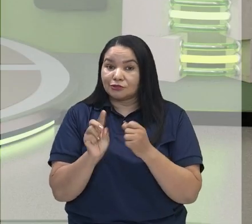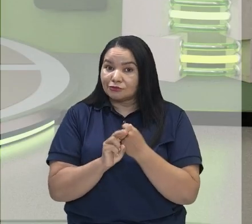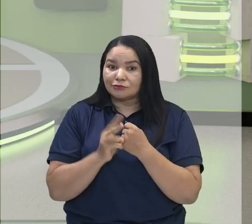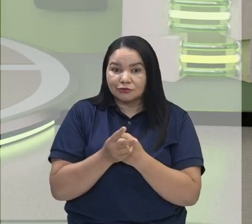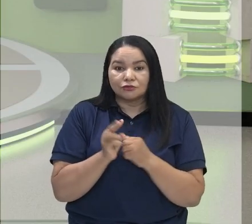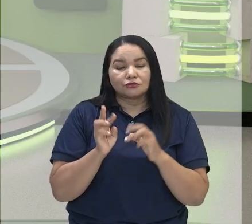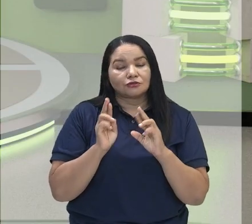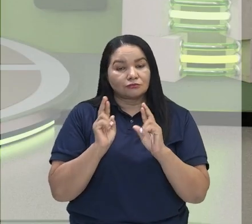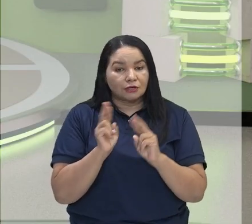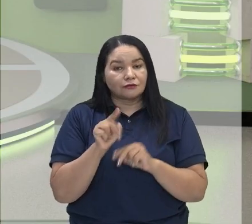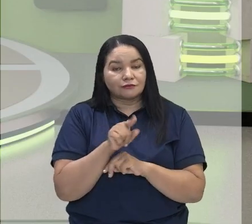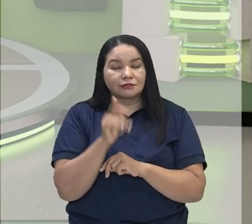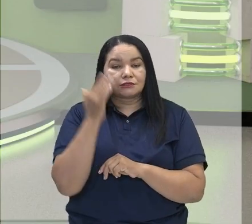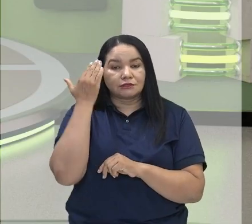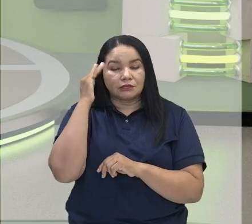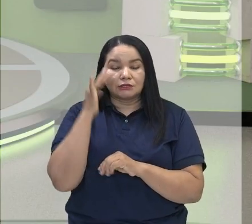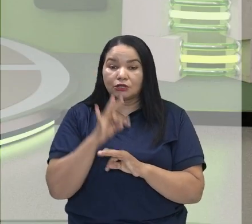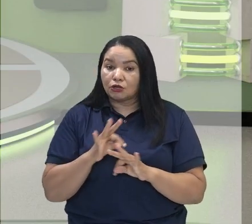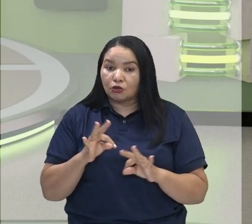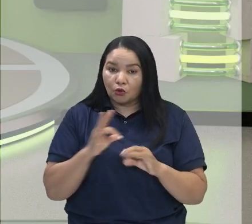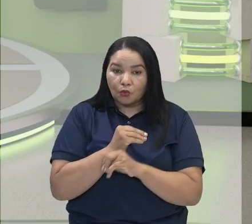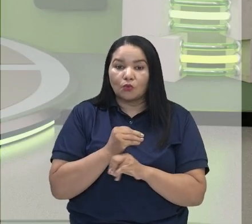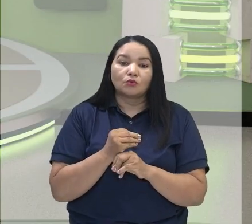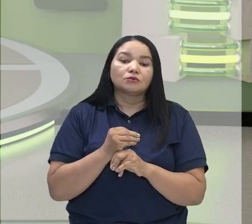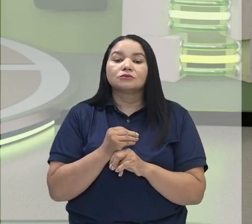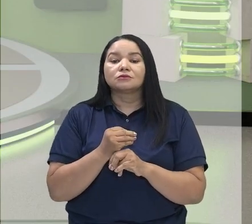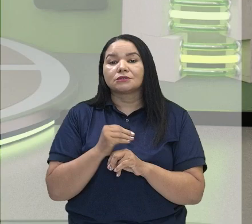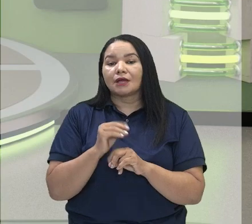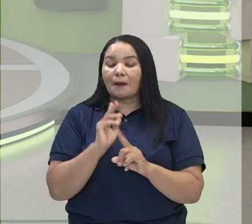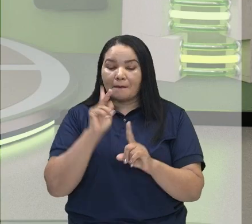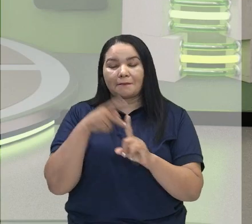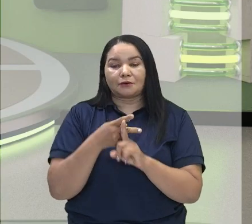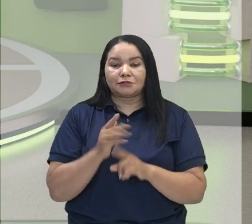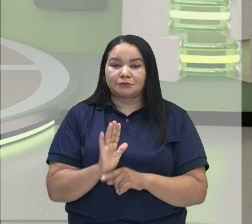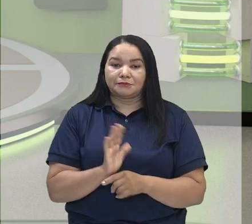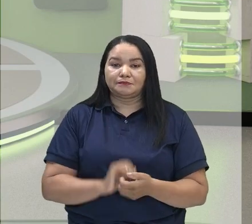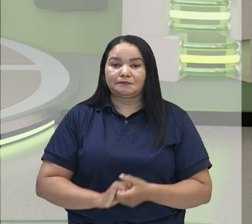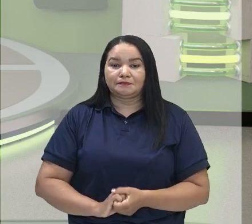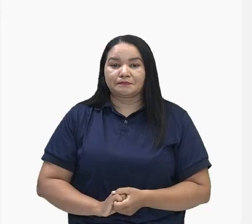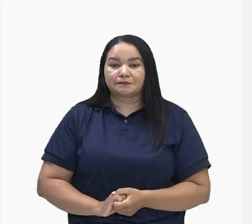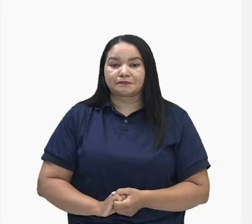Eu espero que você tenha compreendido tudo que falamos aí na nossa aula e até a próxima.